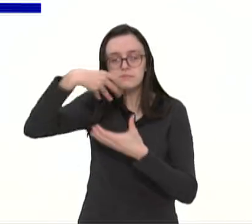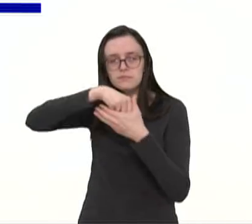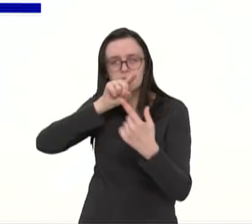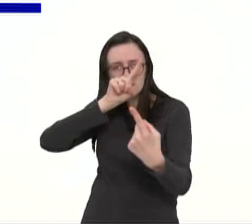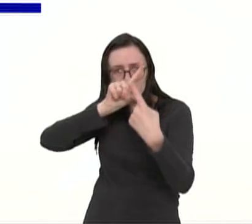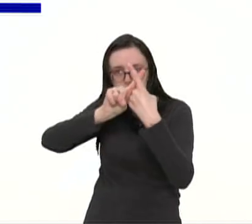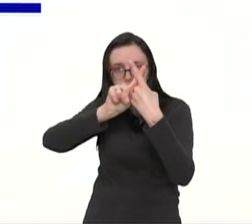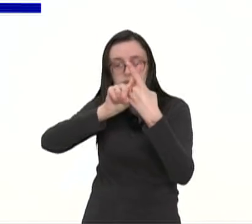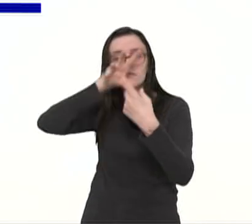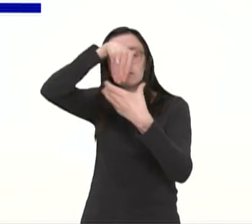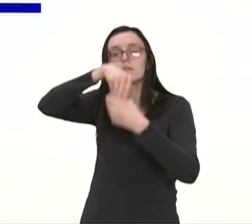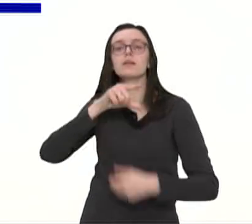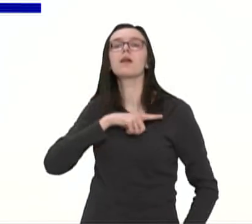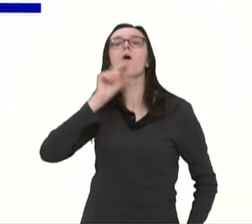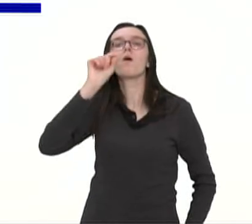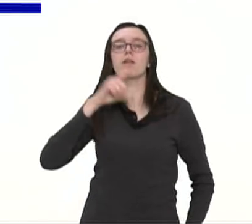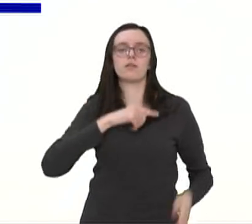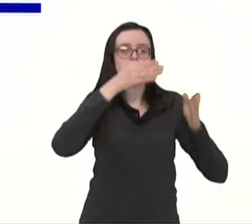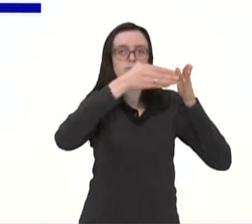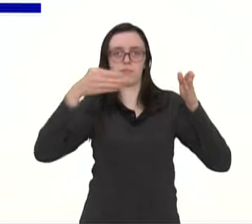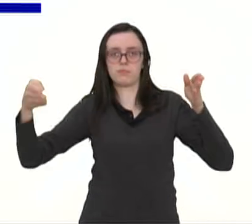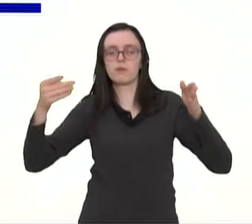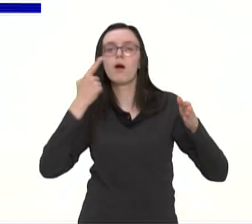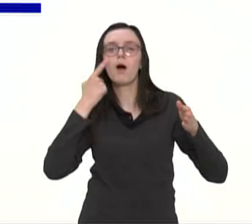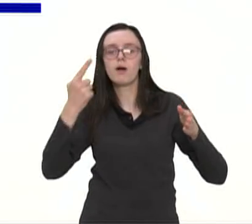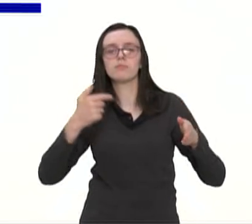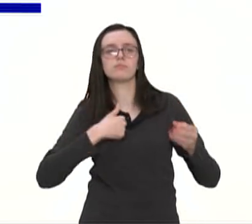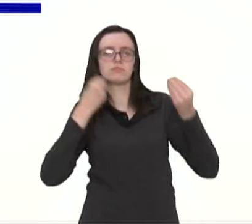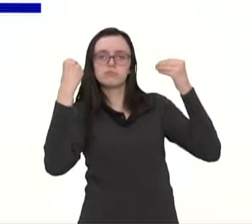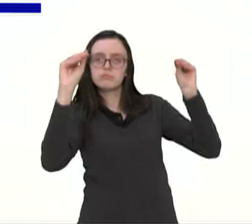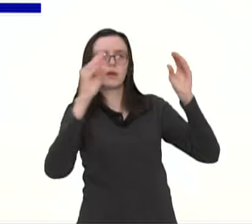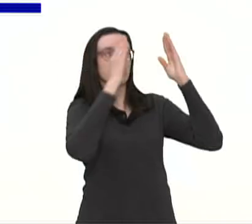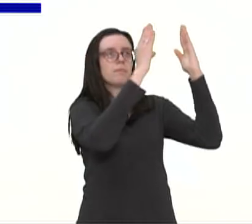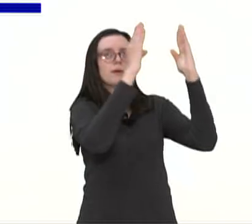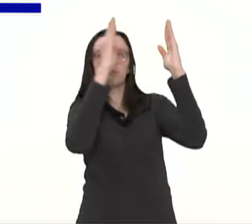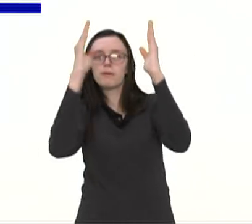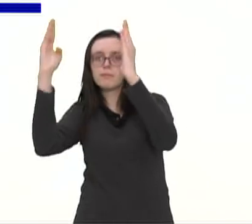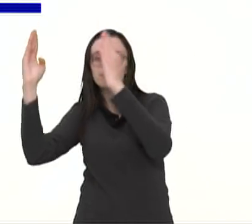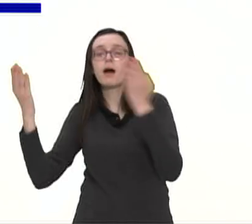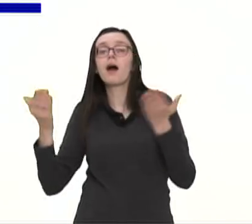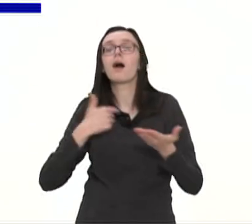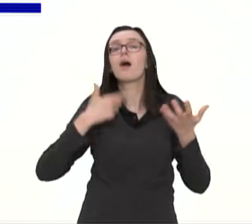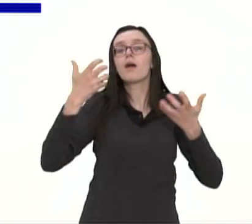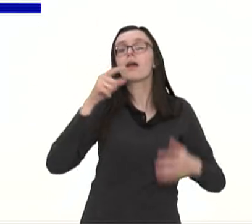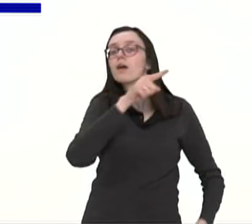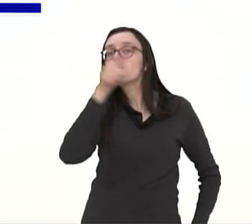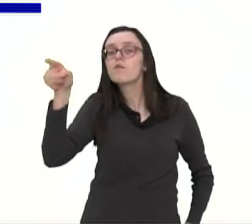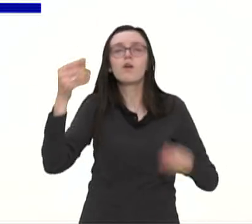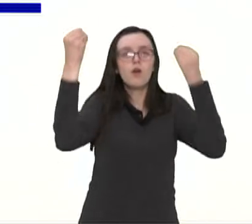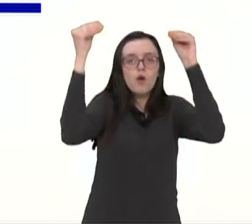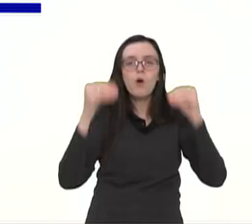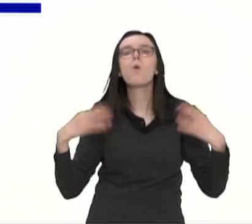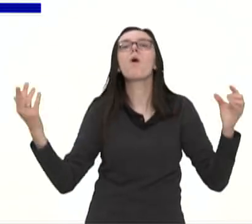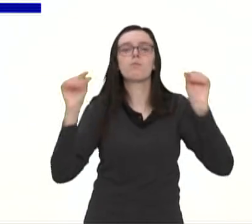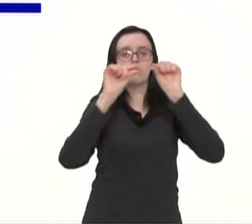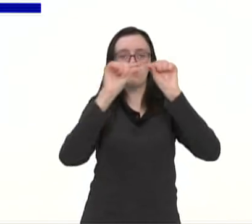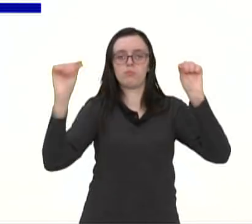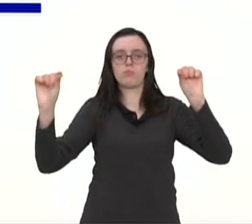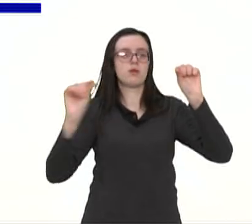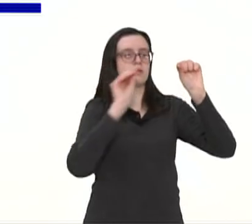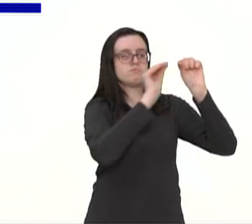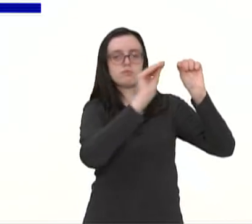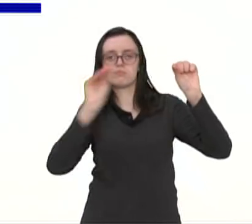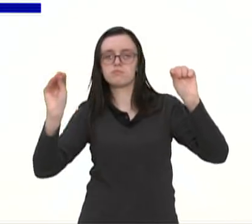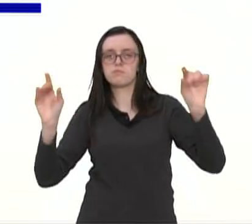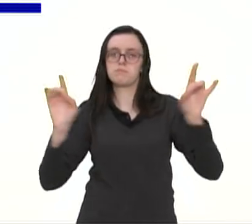há a seguinte frequência de recombinação. Então, eu coloquei as frequências para vocês ali e quero que vocês coloquem para mim no cromossomo que eu já desenhei